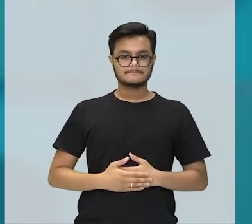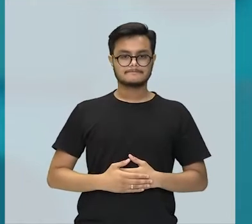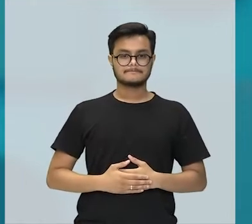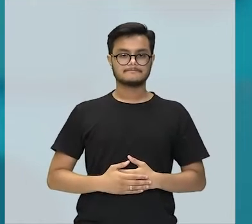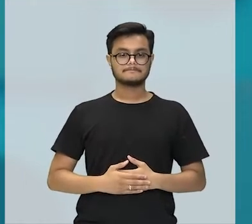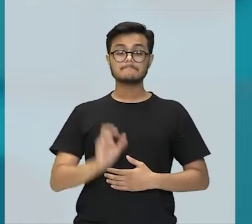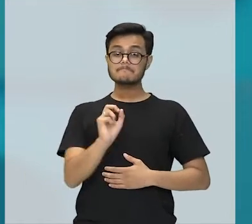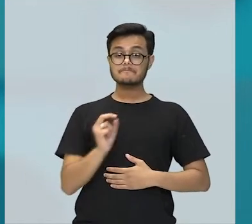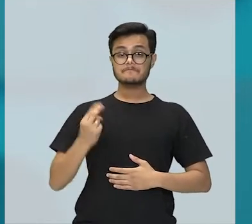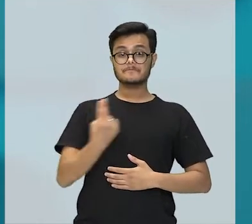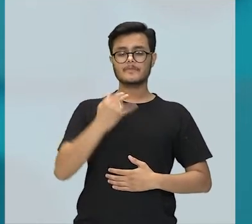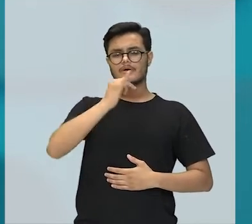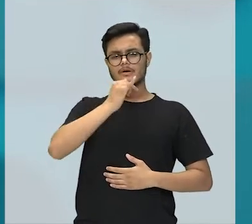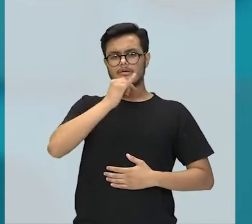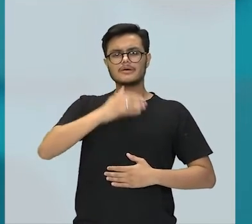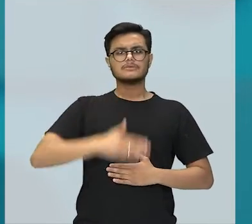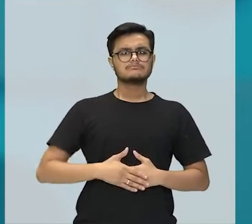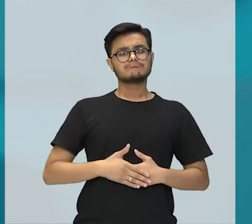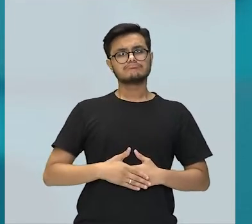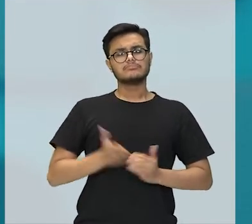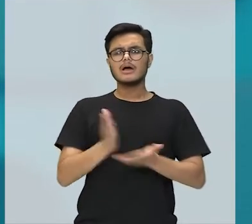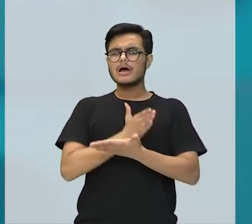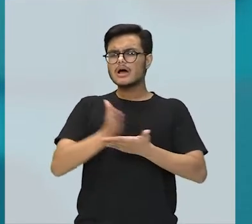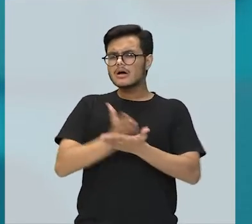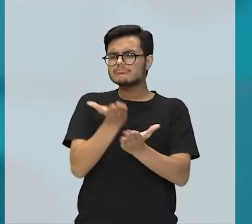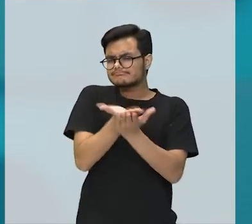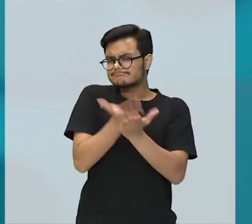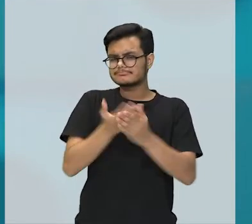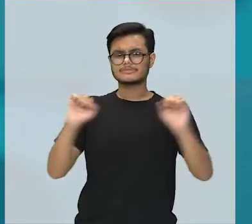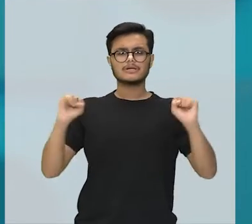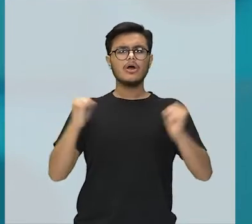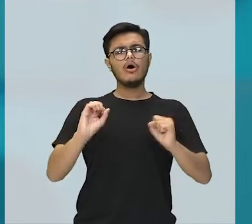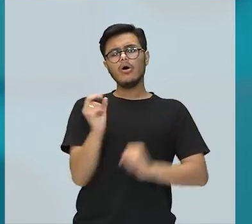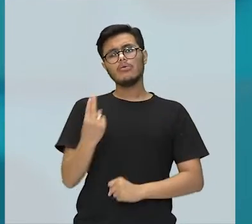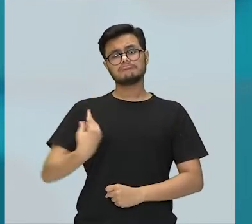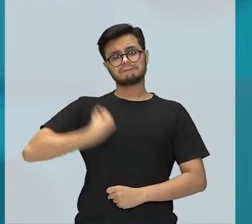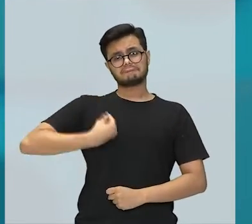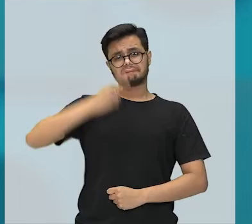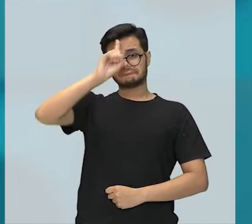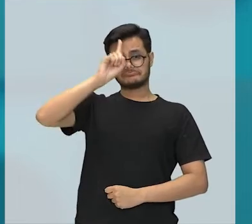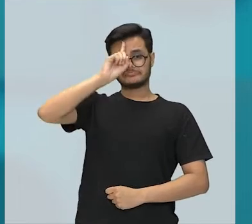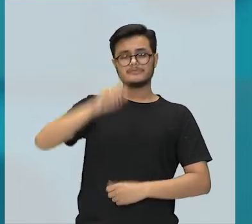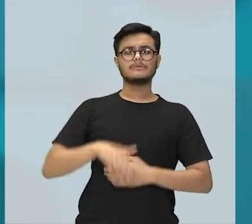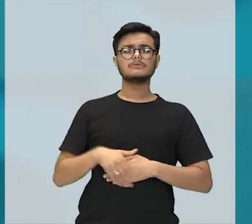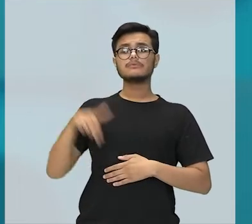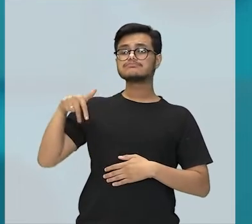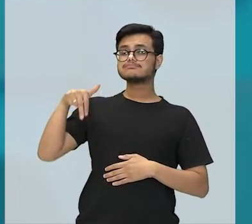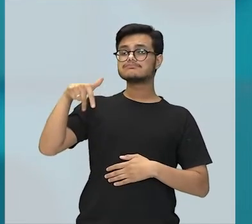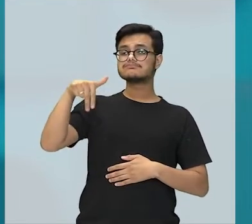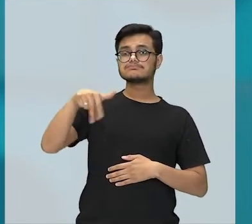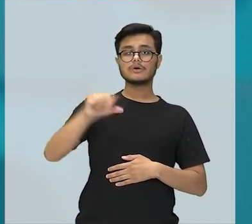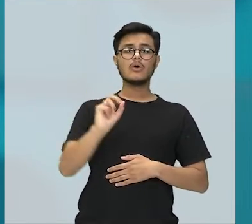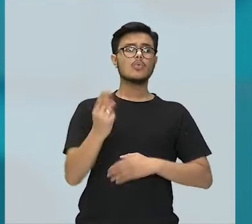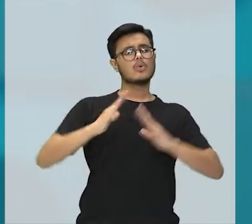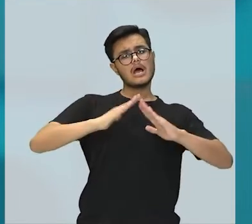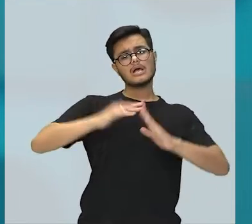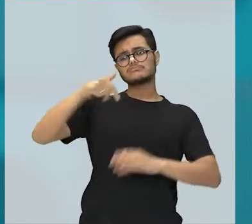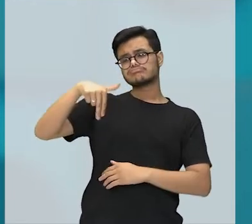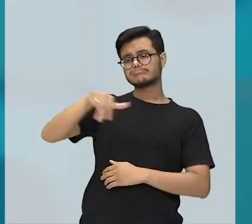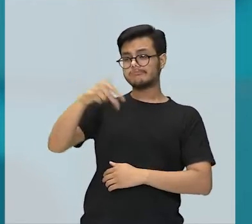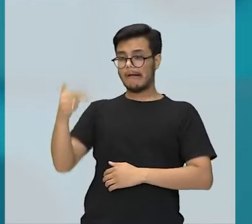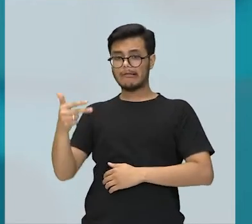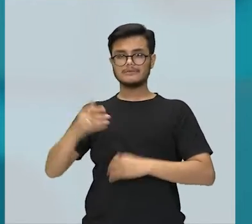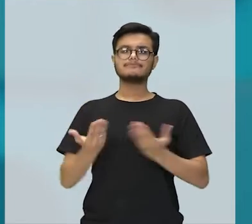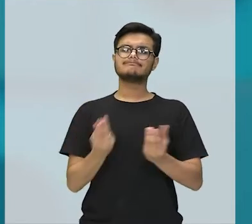ou até mesmo ali nas aulas de educação física ou no dia a dia, você andando por aí ou dentro de casa, pode vir